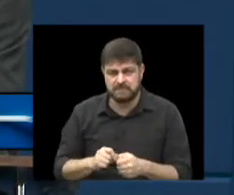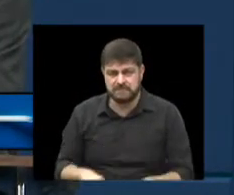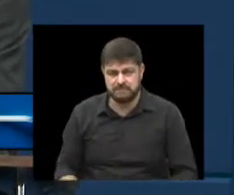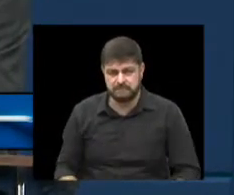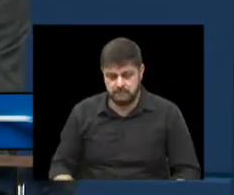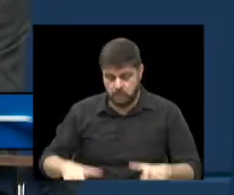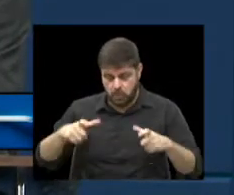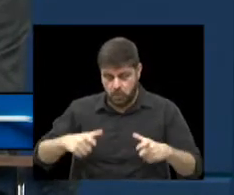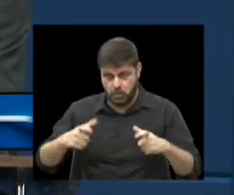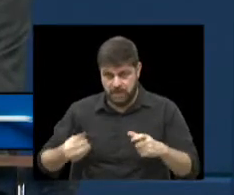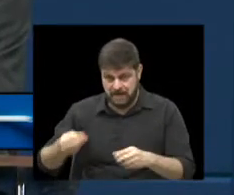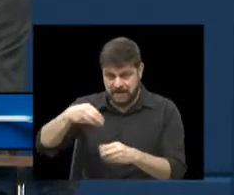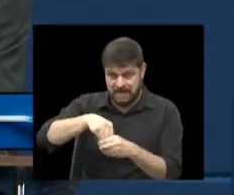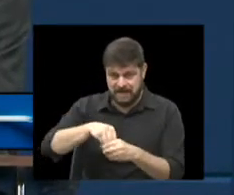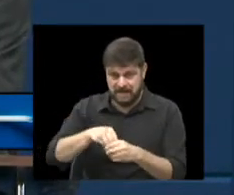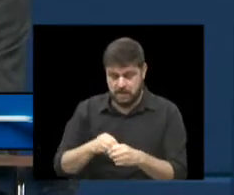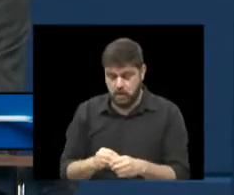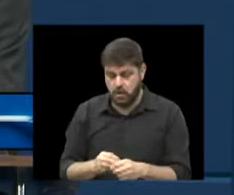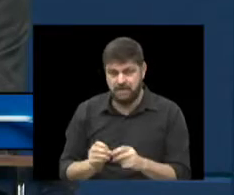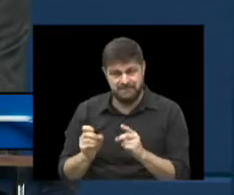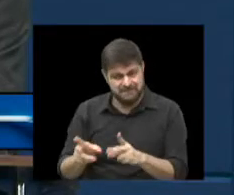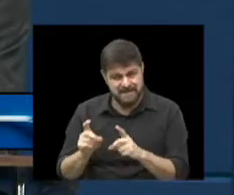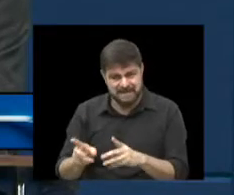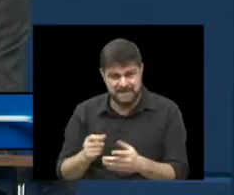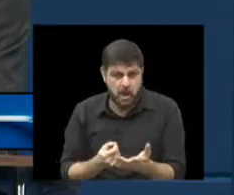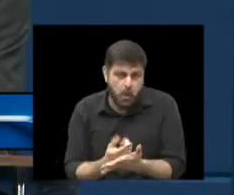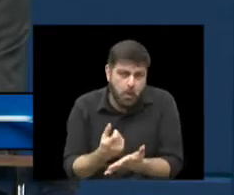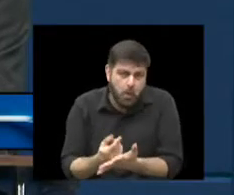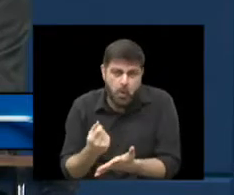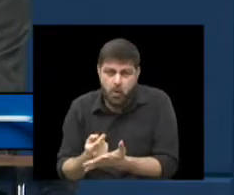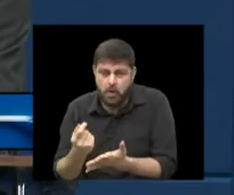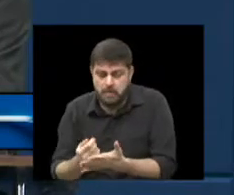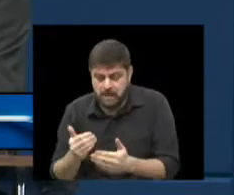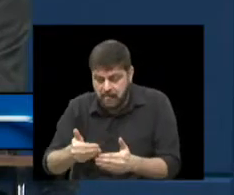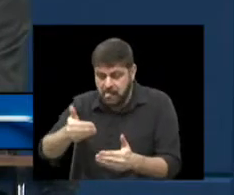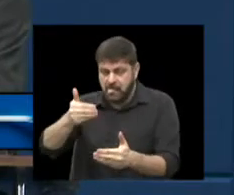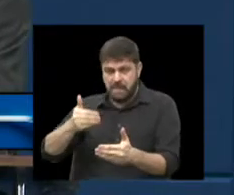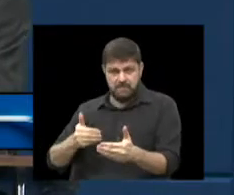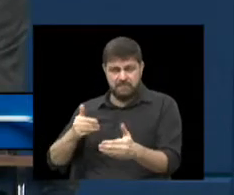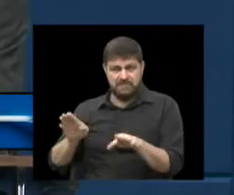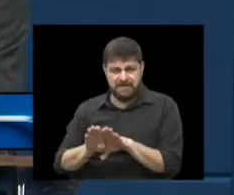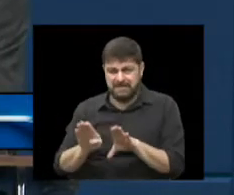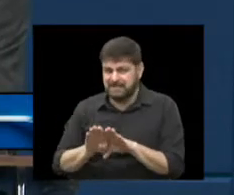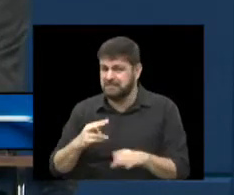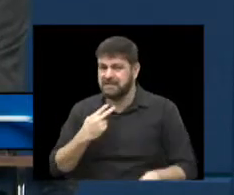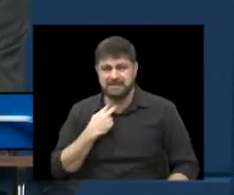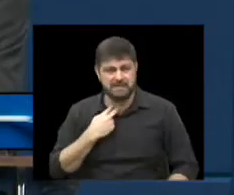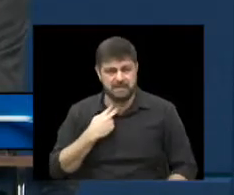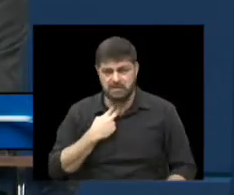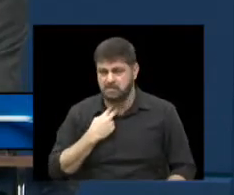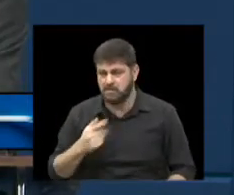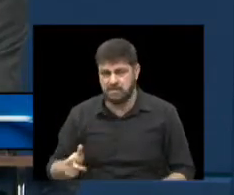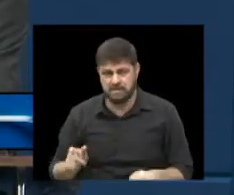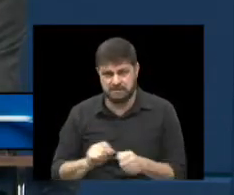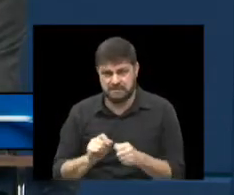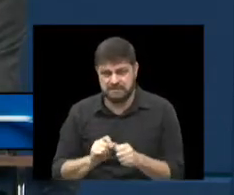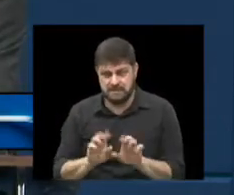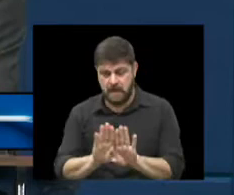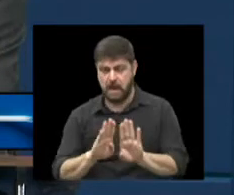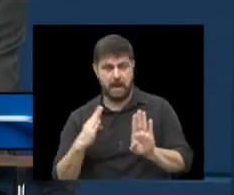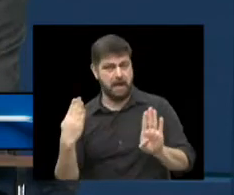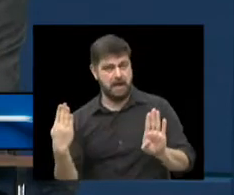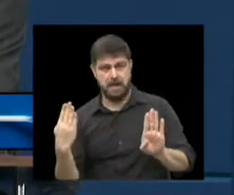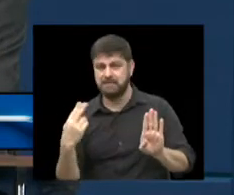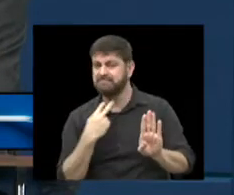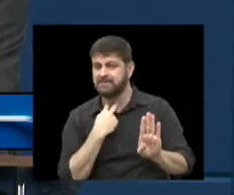do estabelecimento, praticar ato de compra e venda fora do estabelecimento, carga e descarga, manter as portas